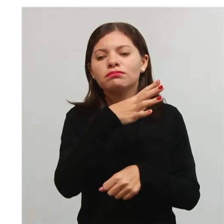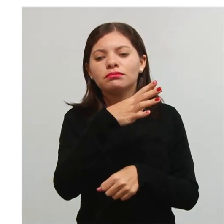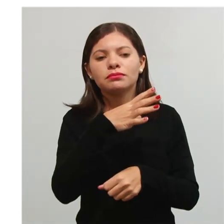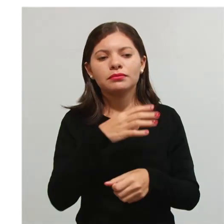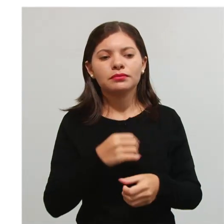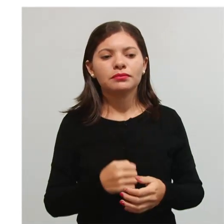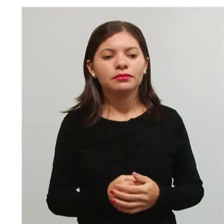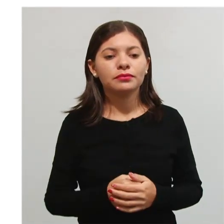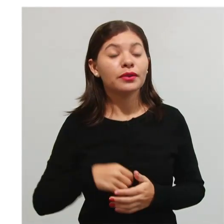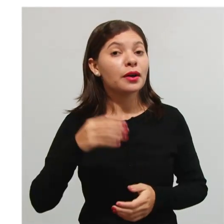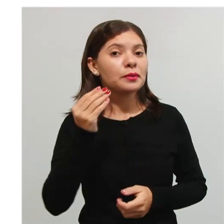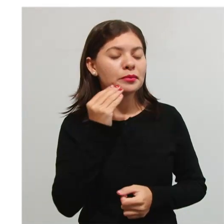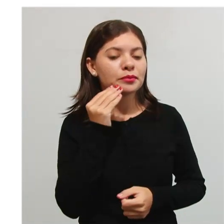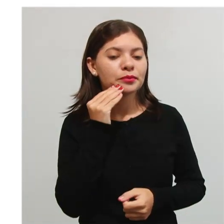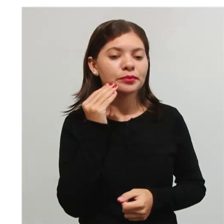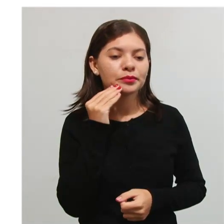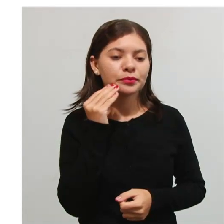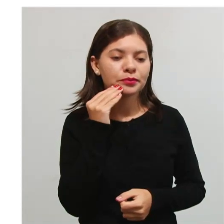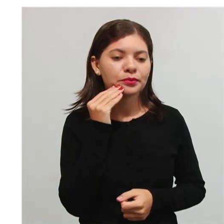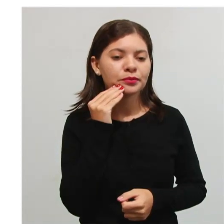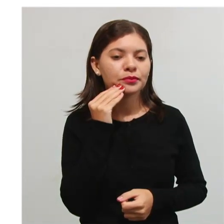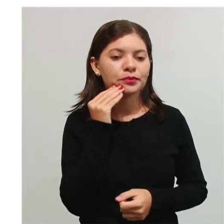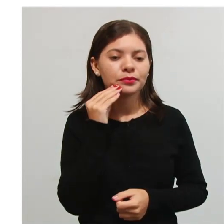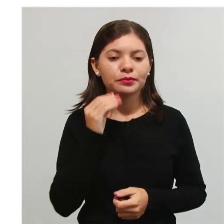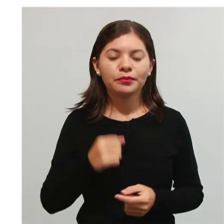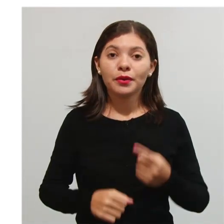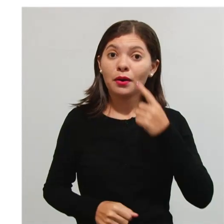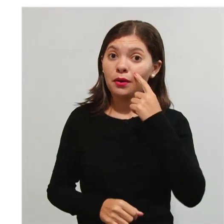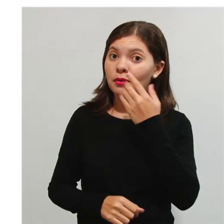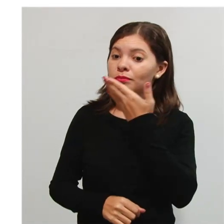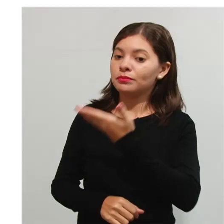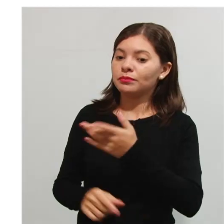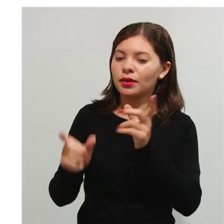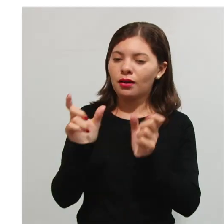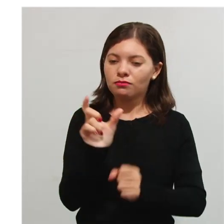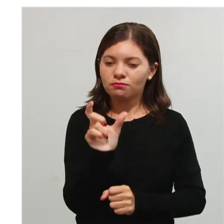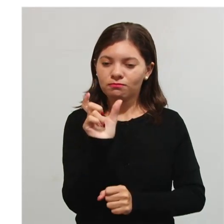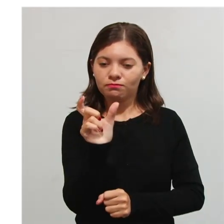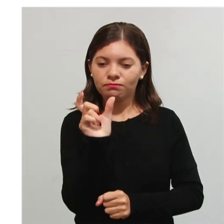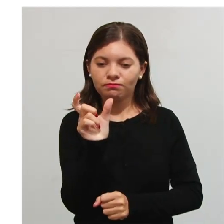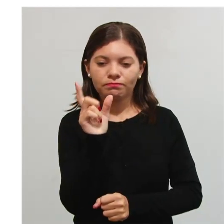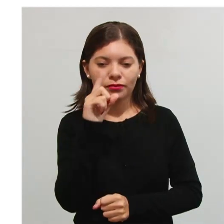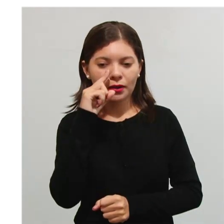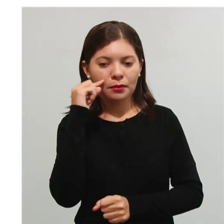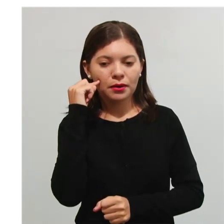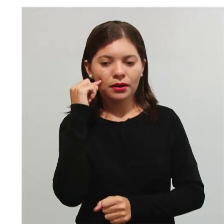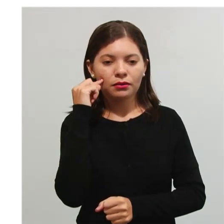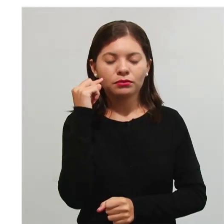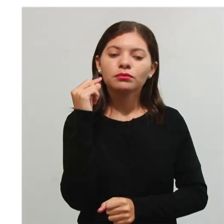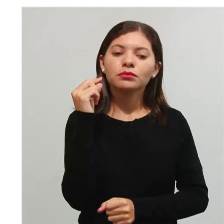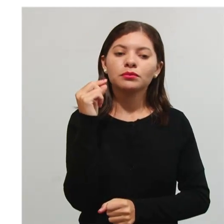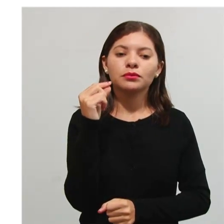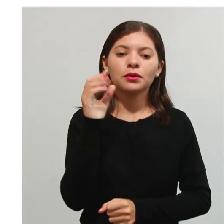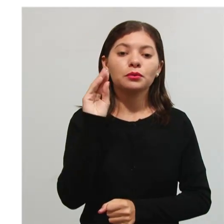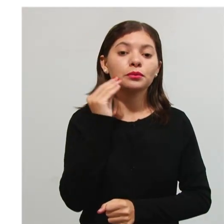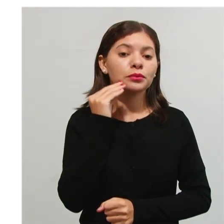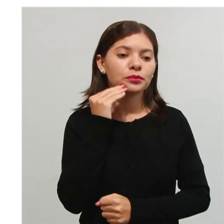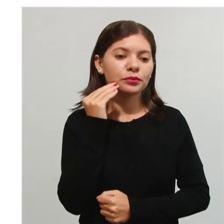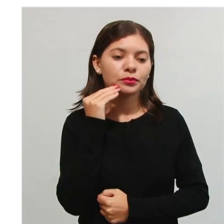É aproveitar as oportunidades, olha só, mais uma vez a palavra-chave, oportunidades, para atender